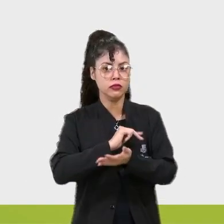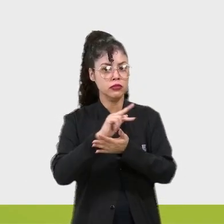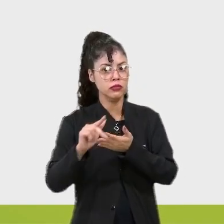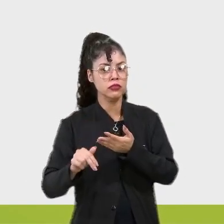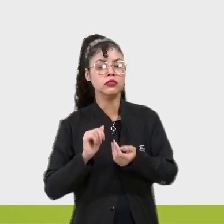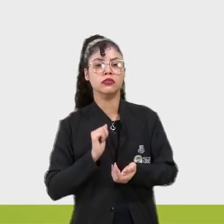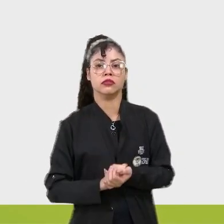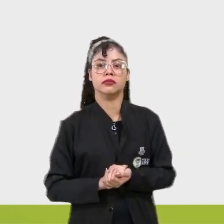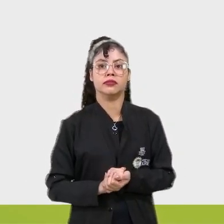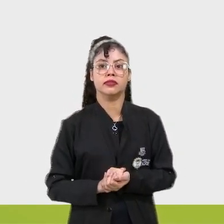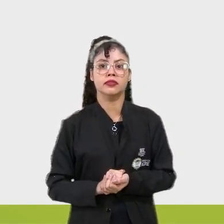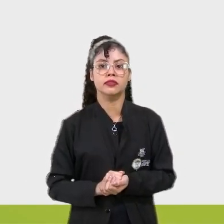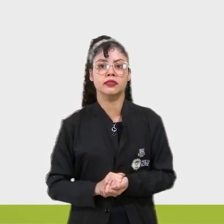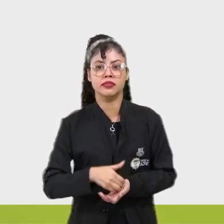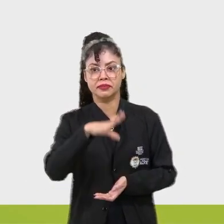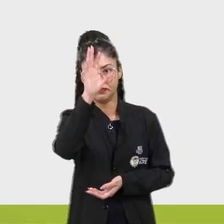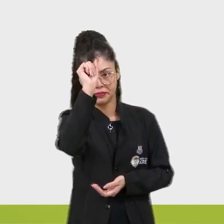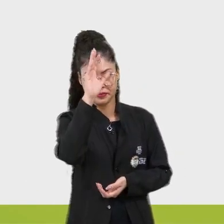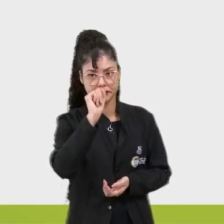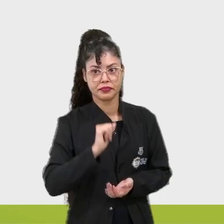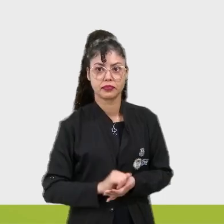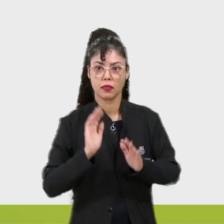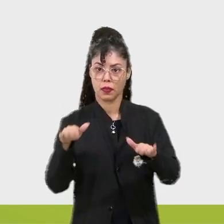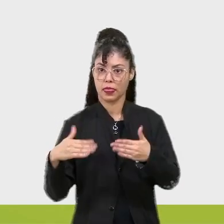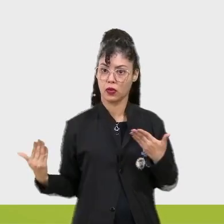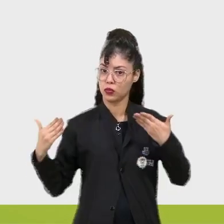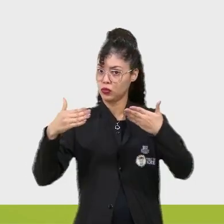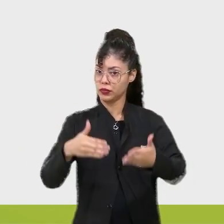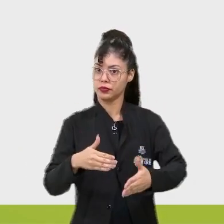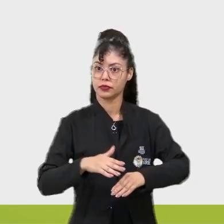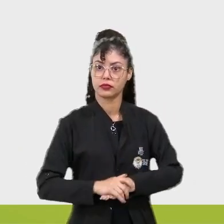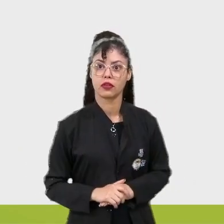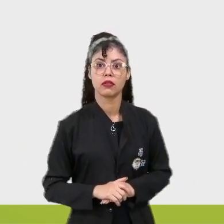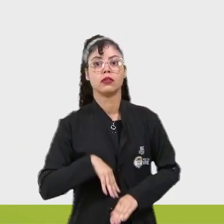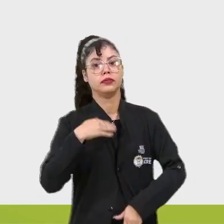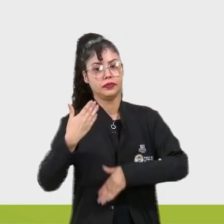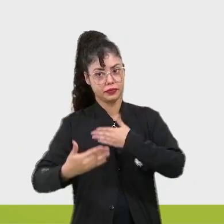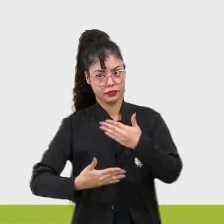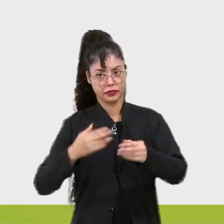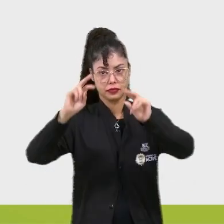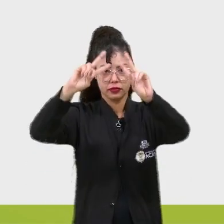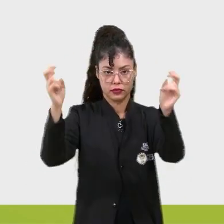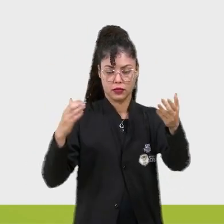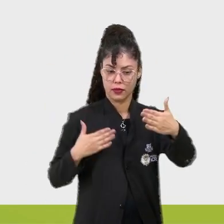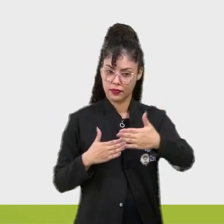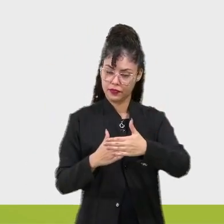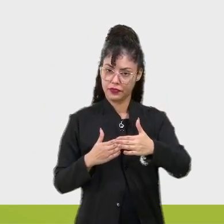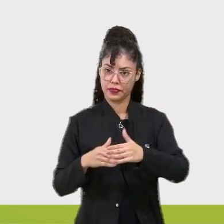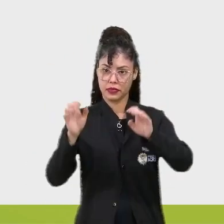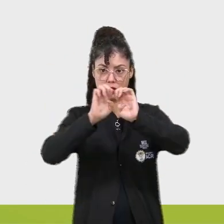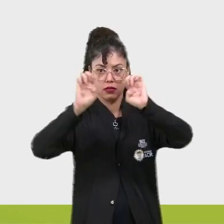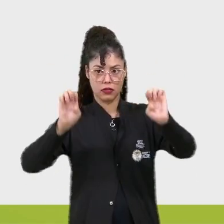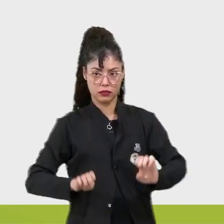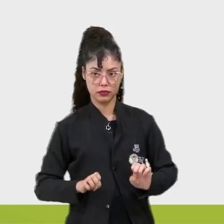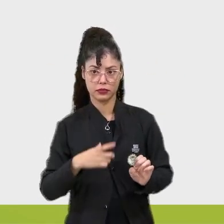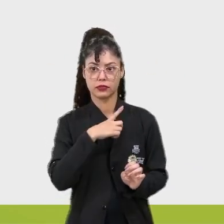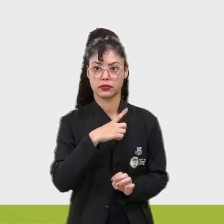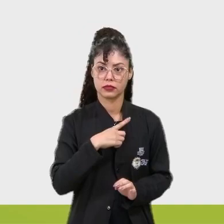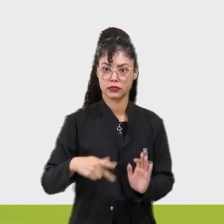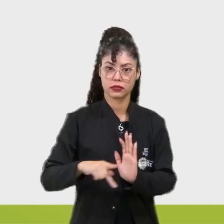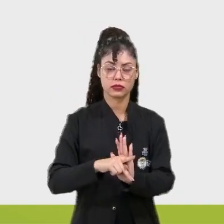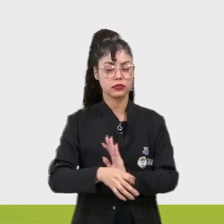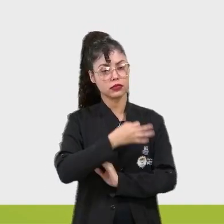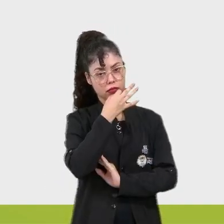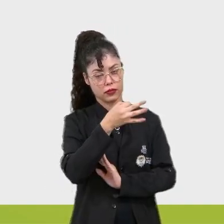de conhecimento, né? Qual é o objetivo? Desenvolver o tema dentro dos limites estruturais do texto